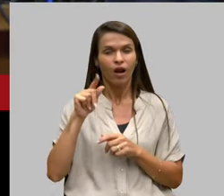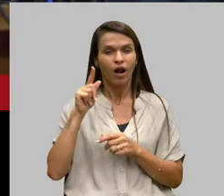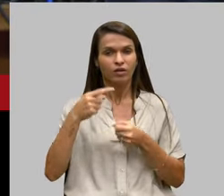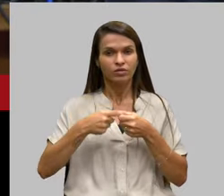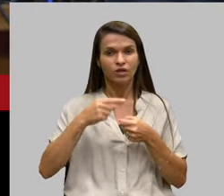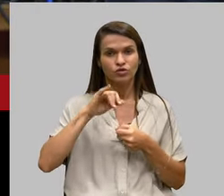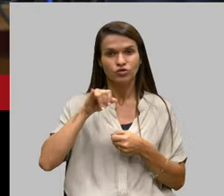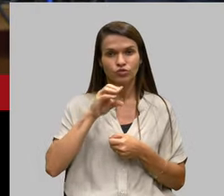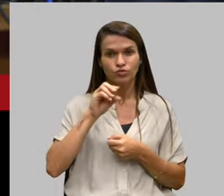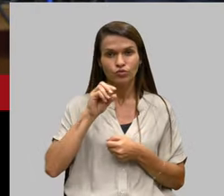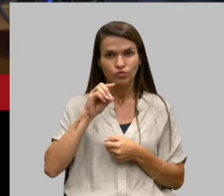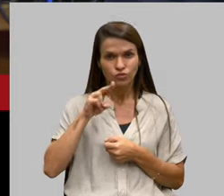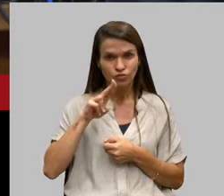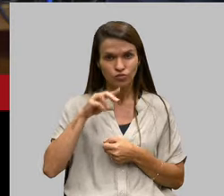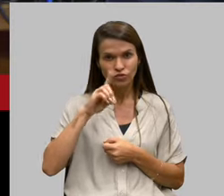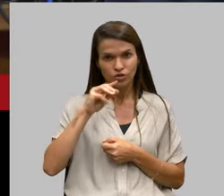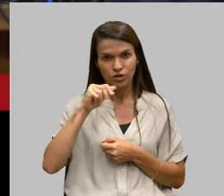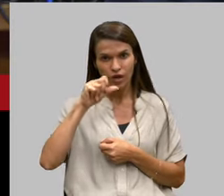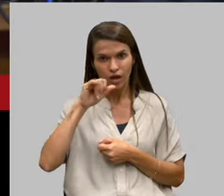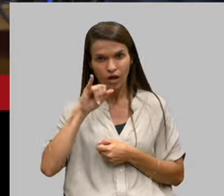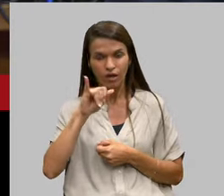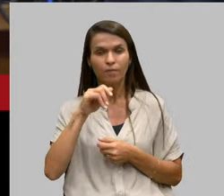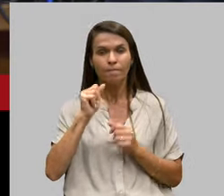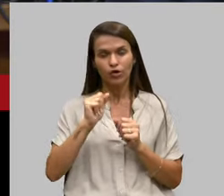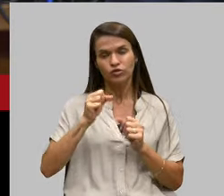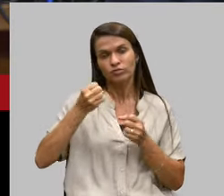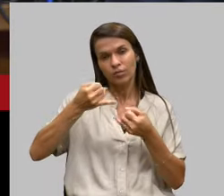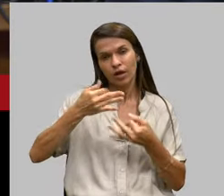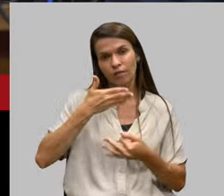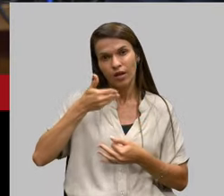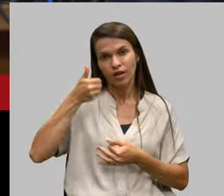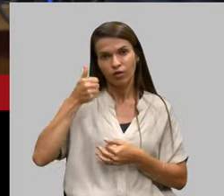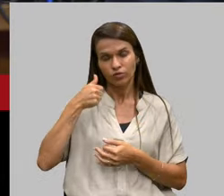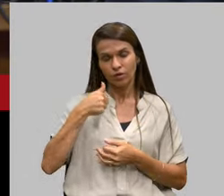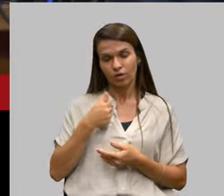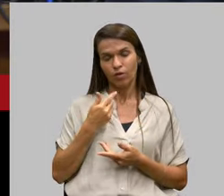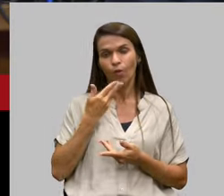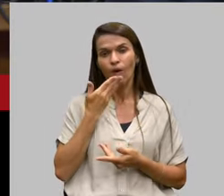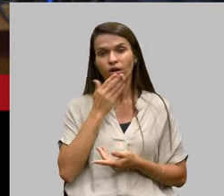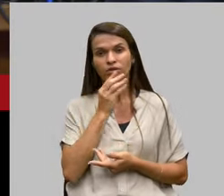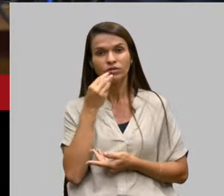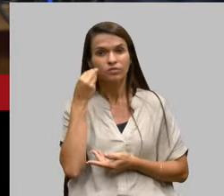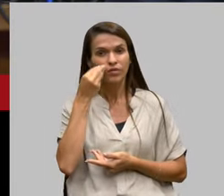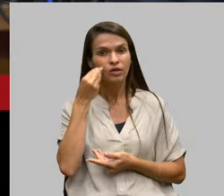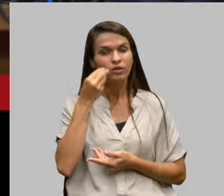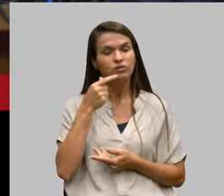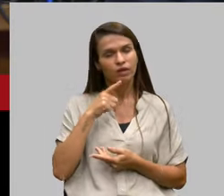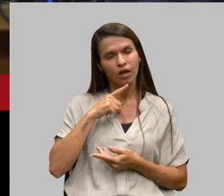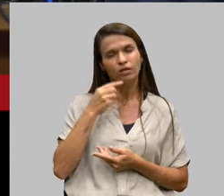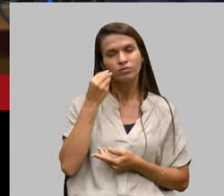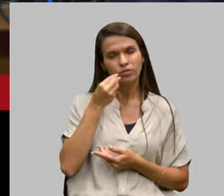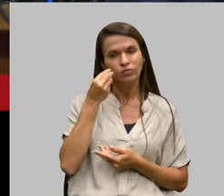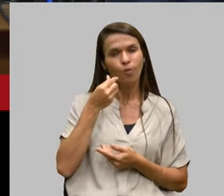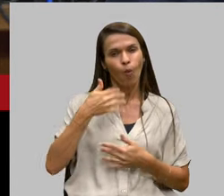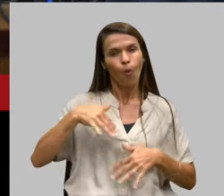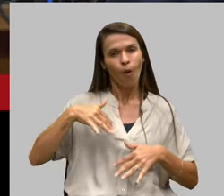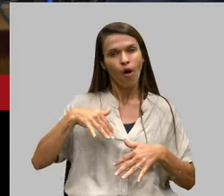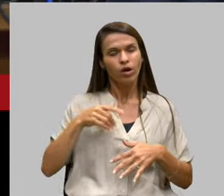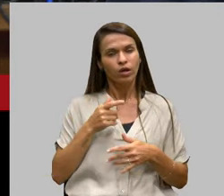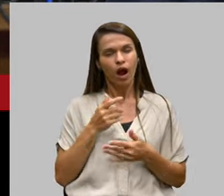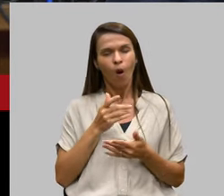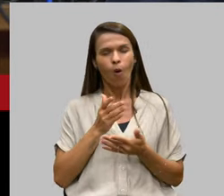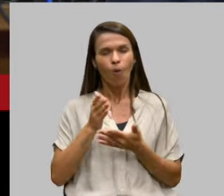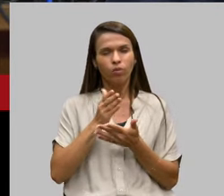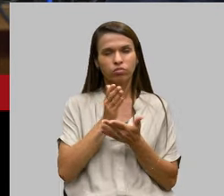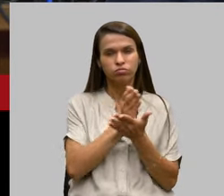Associação Nacional pode contar melhor ainda né do que eu Quais as experiências eu acho a gente tem experiências muito exitosas em alguns regimes com